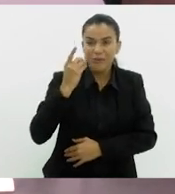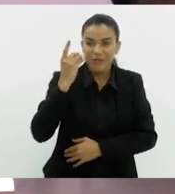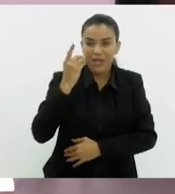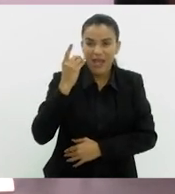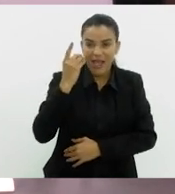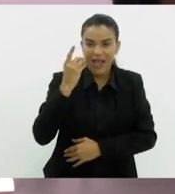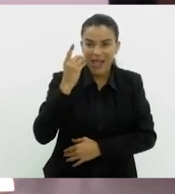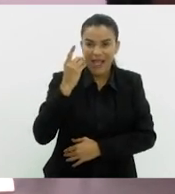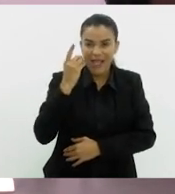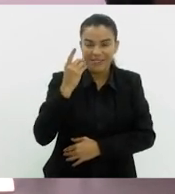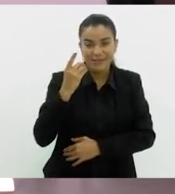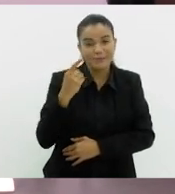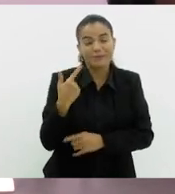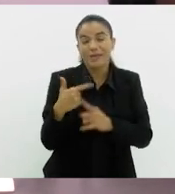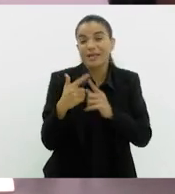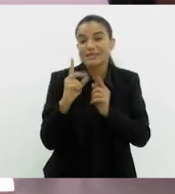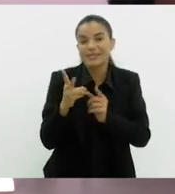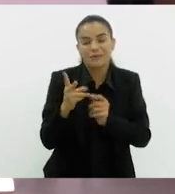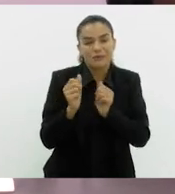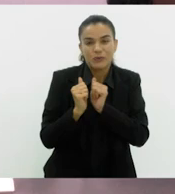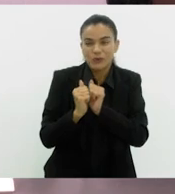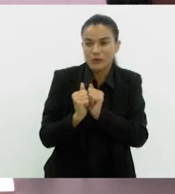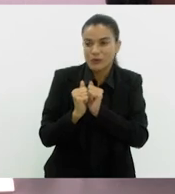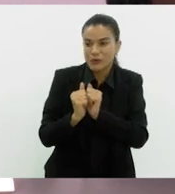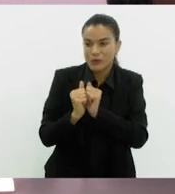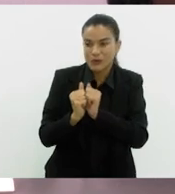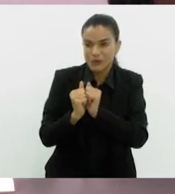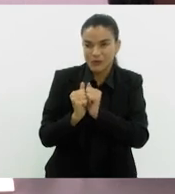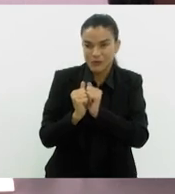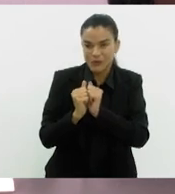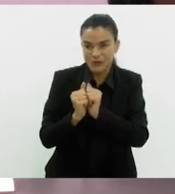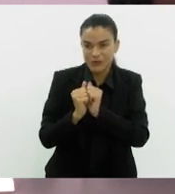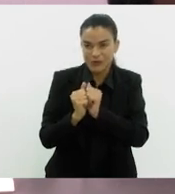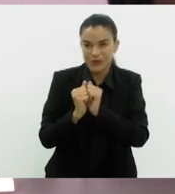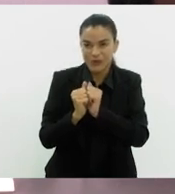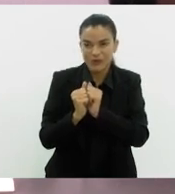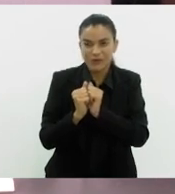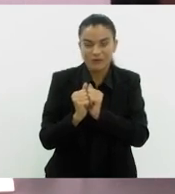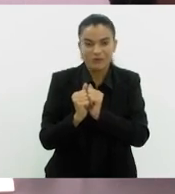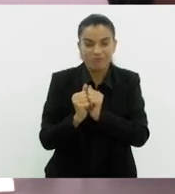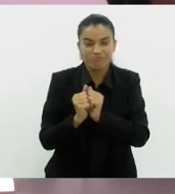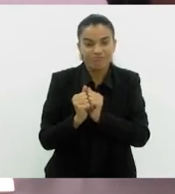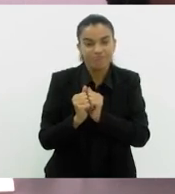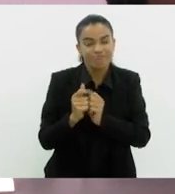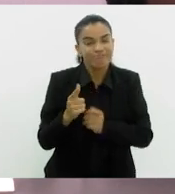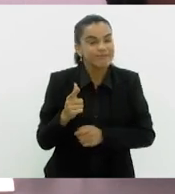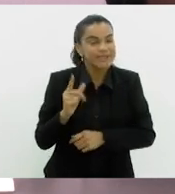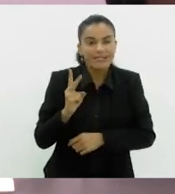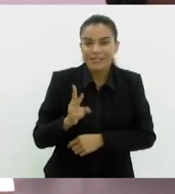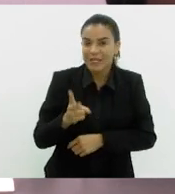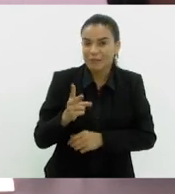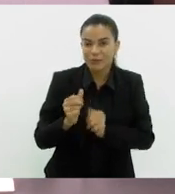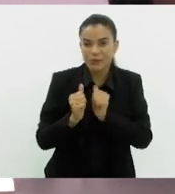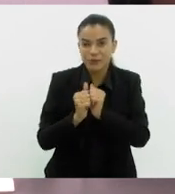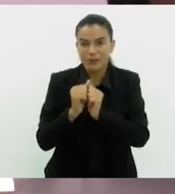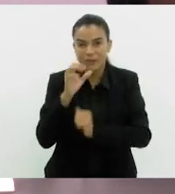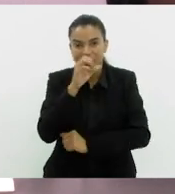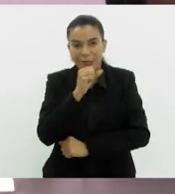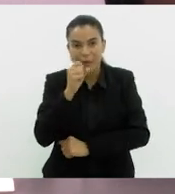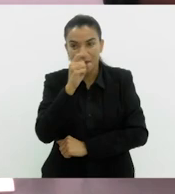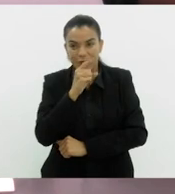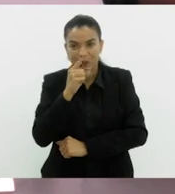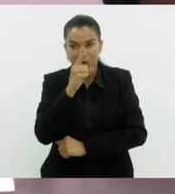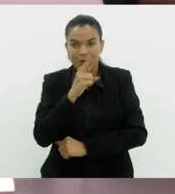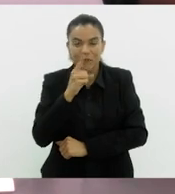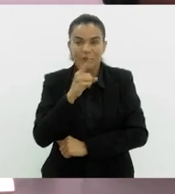do tanto que ela anda comigo, tá, gente? É do tanto que eu carrego a minha filha para as coisas que a gente faz no final de semana, como no último